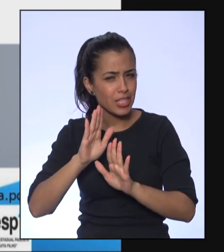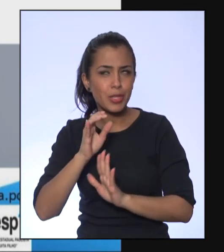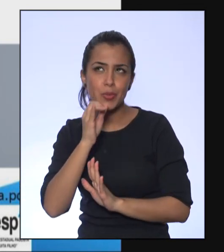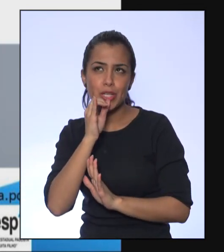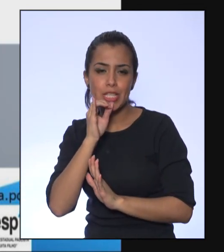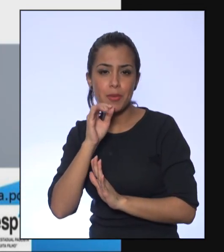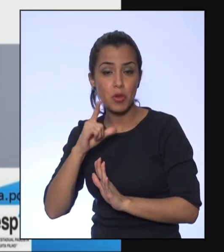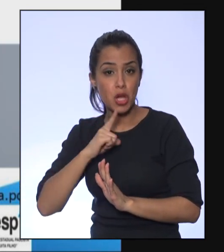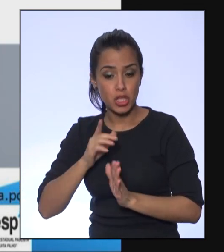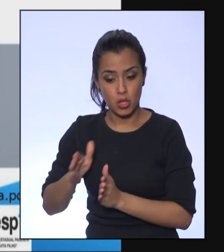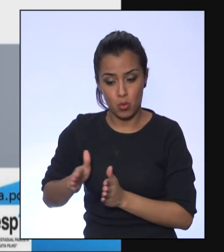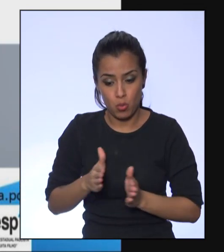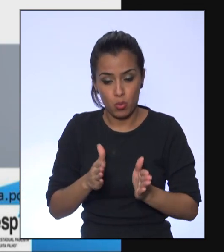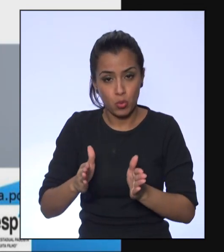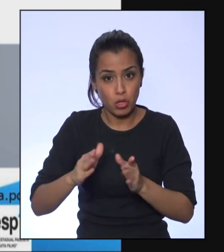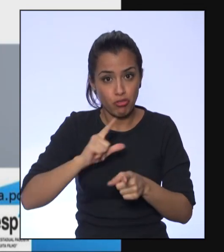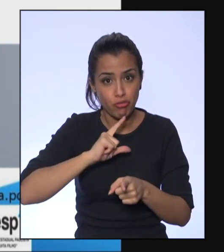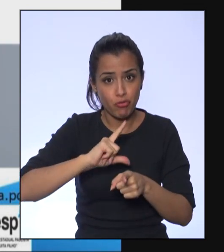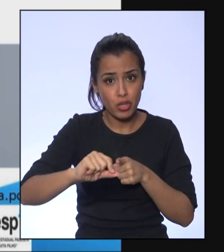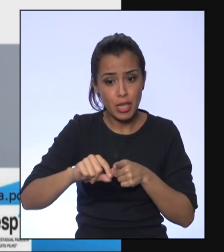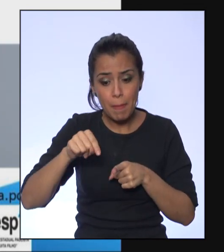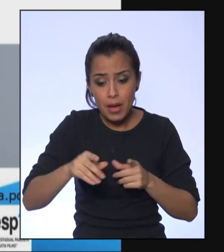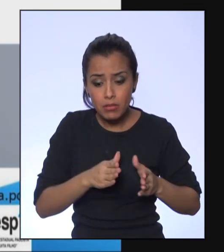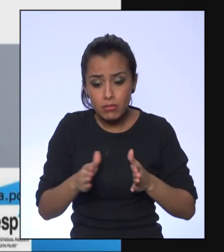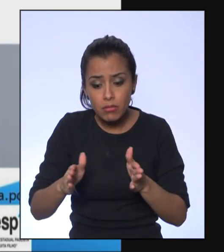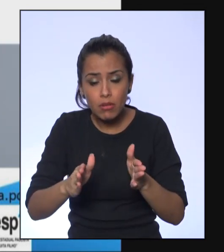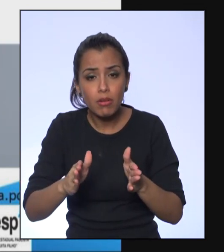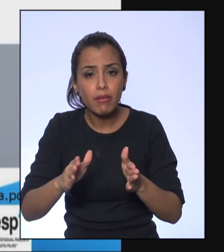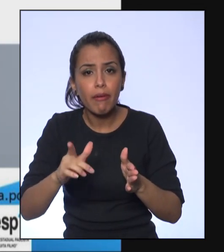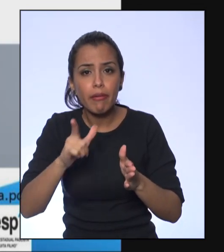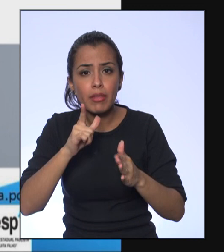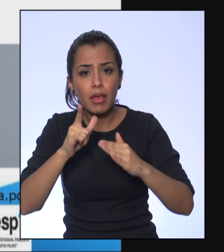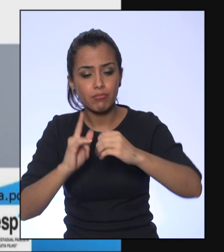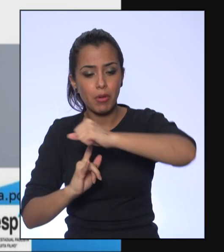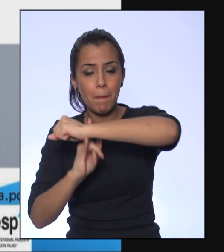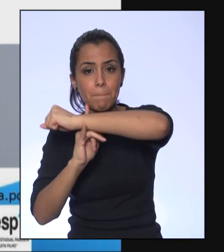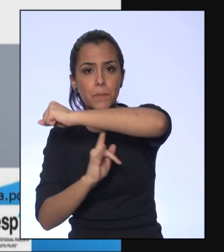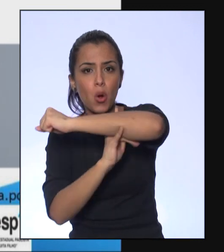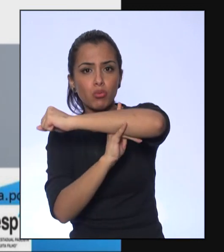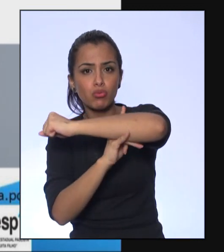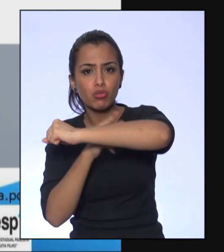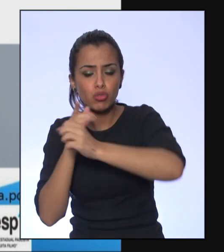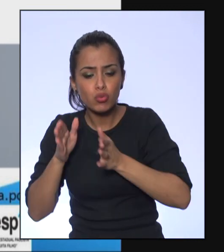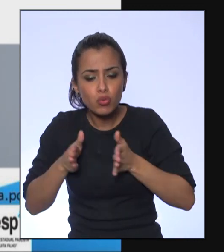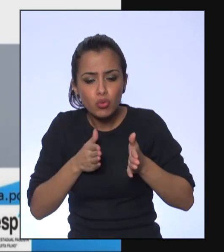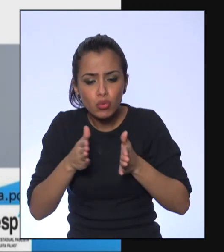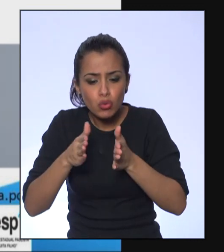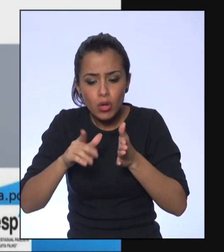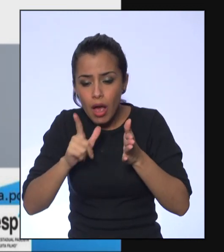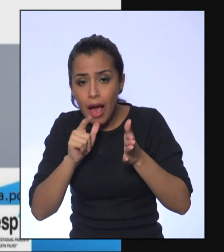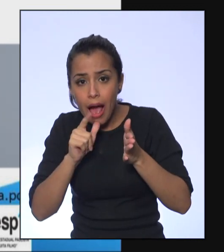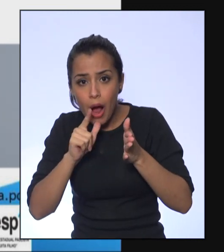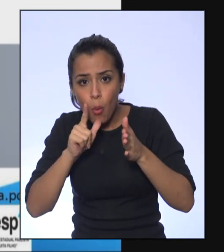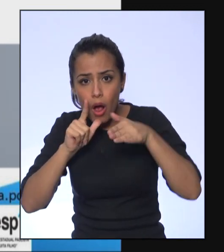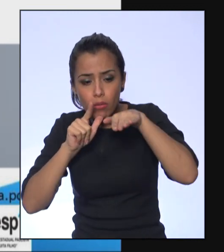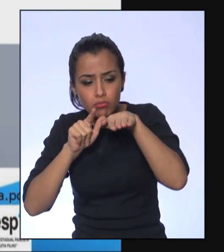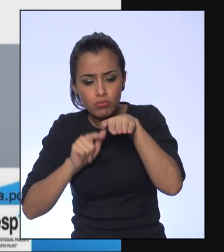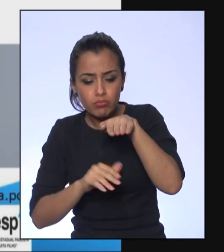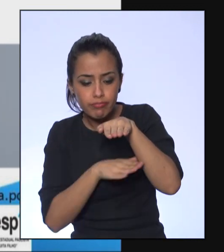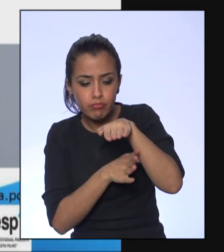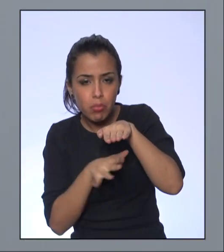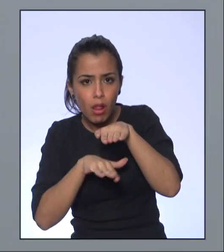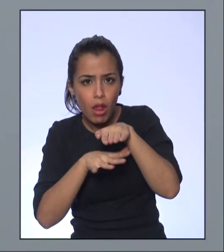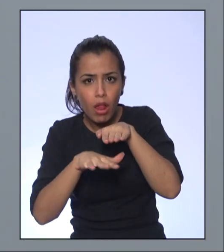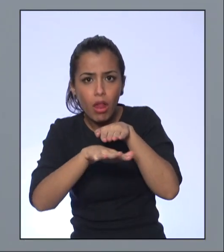que tenha ponte, porque se o rio estiver cheio de água, ou no lugar onde é suscetível ao escorregamento